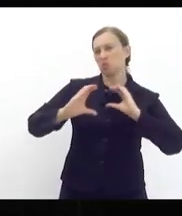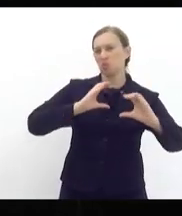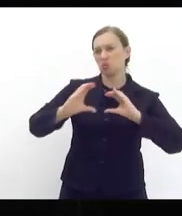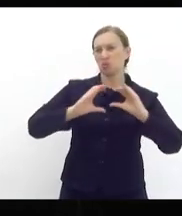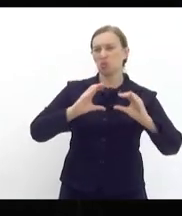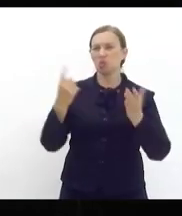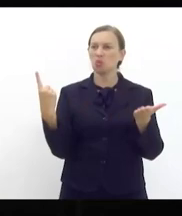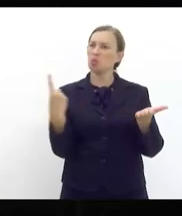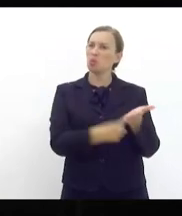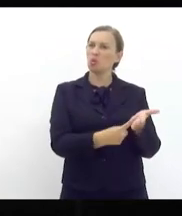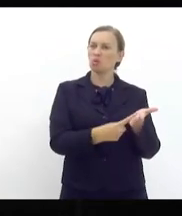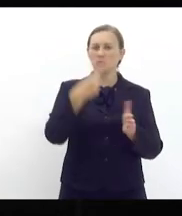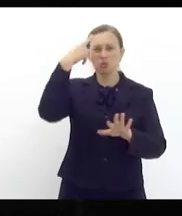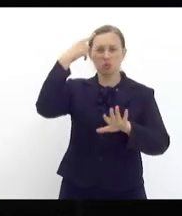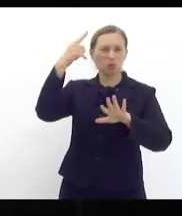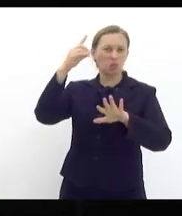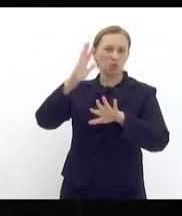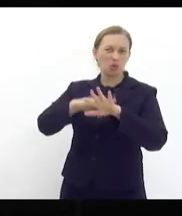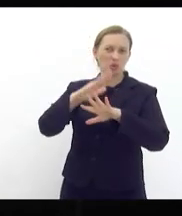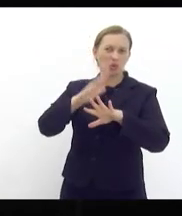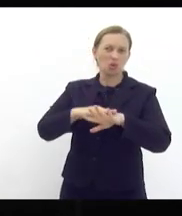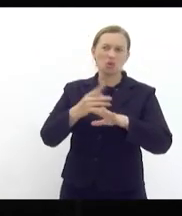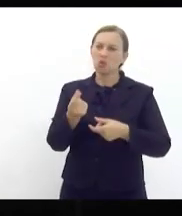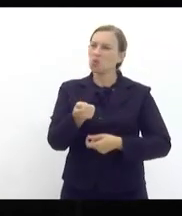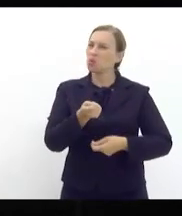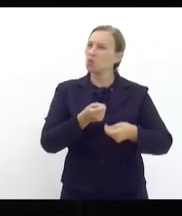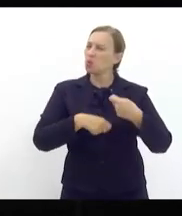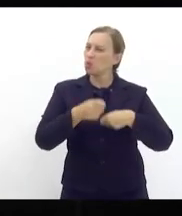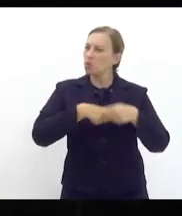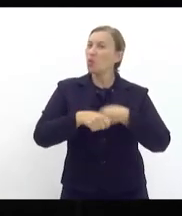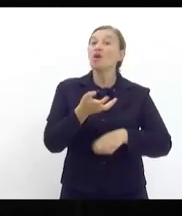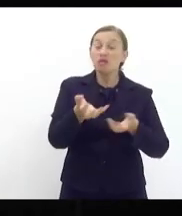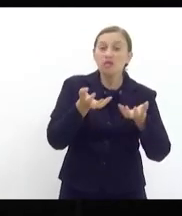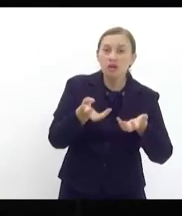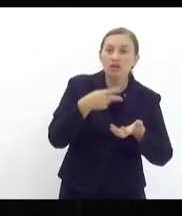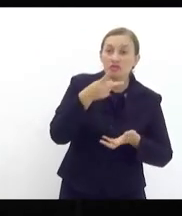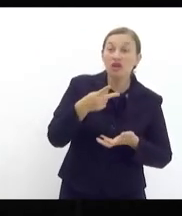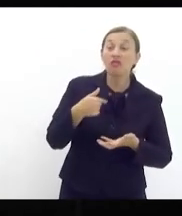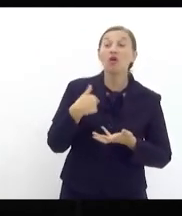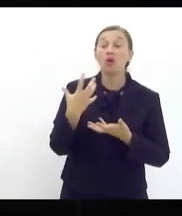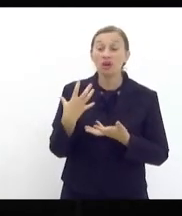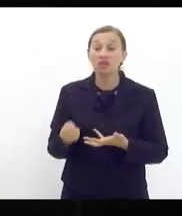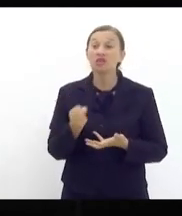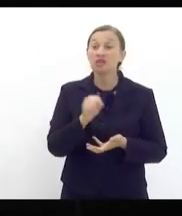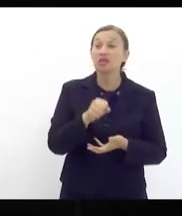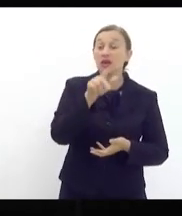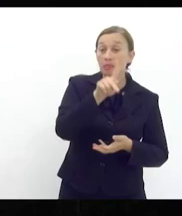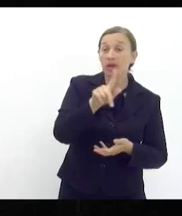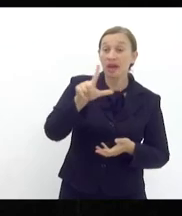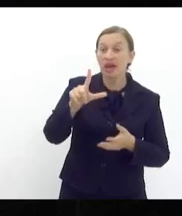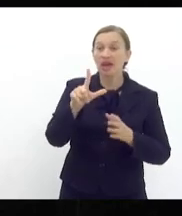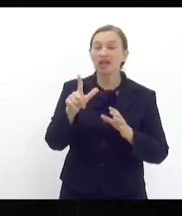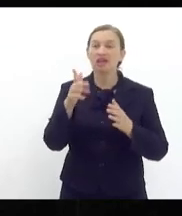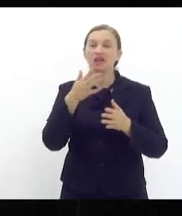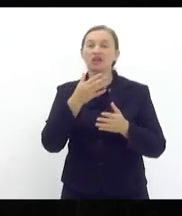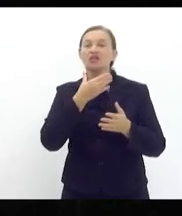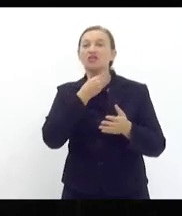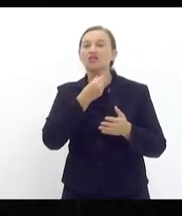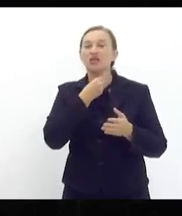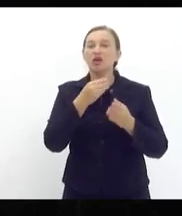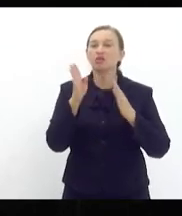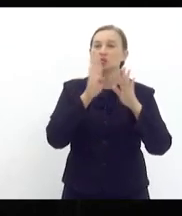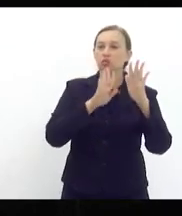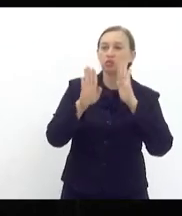comprometimento ideológico e econômico e quero dizer que eu sou favorável ao PL da fake news tem